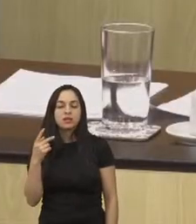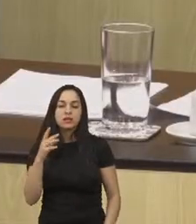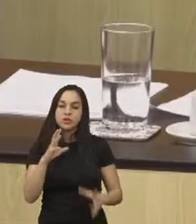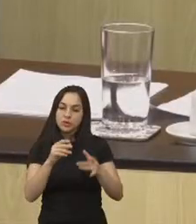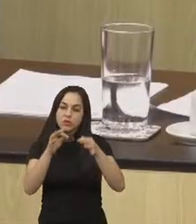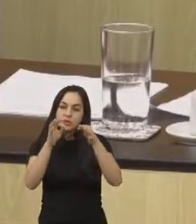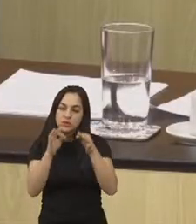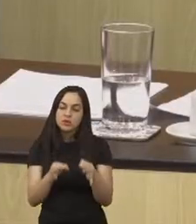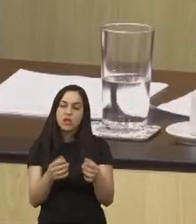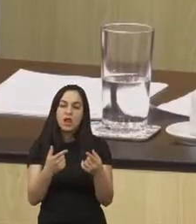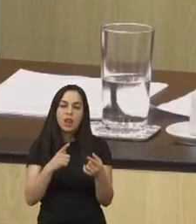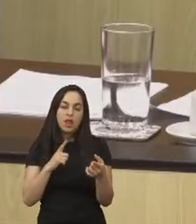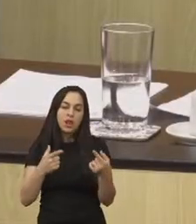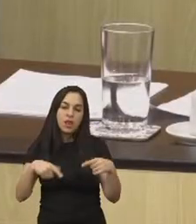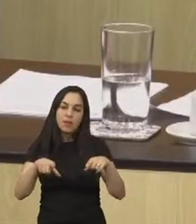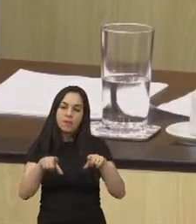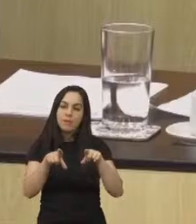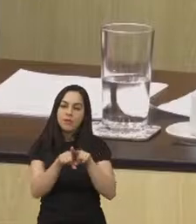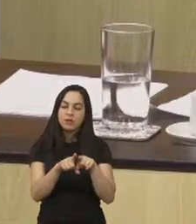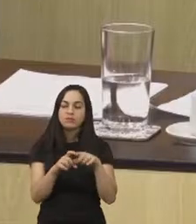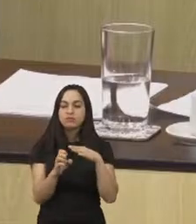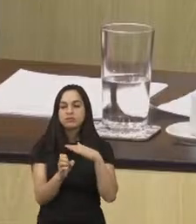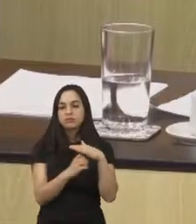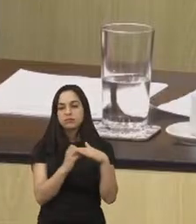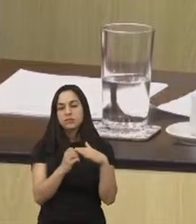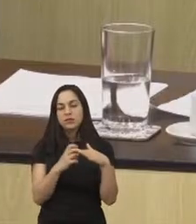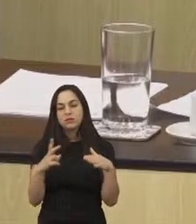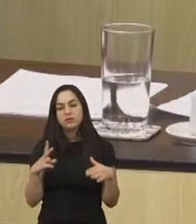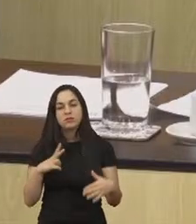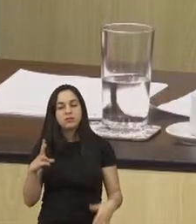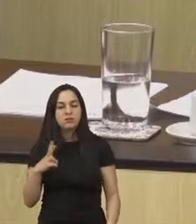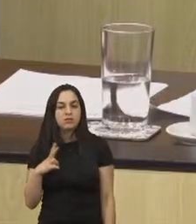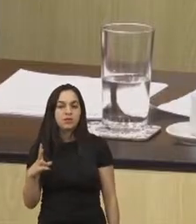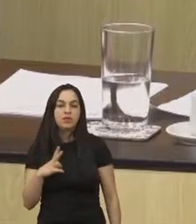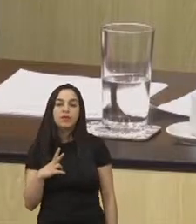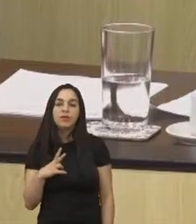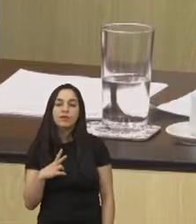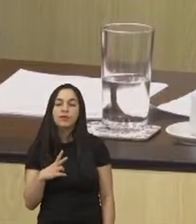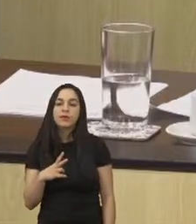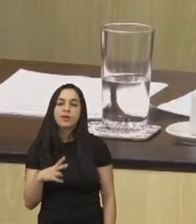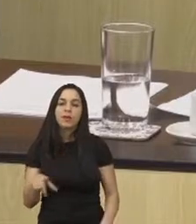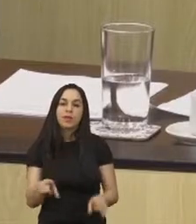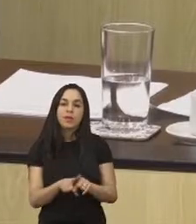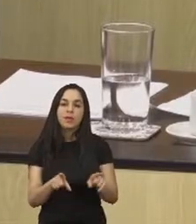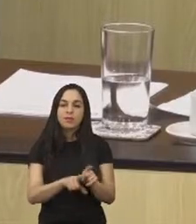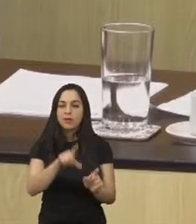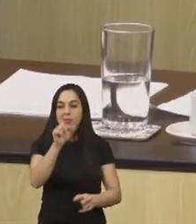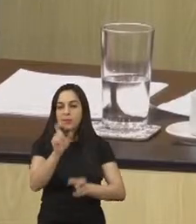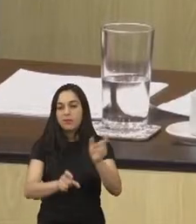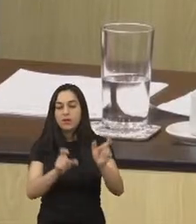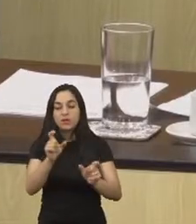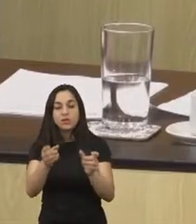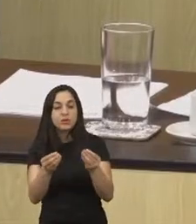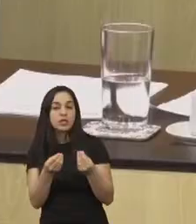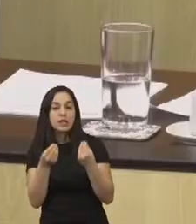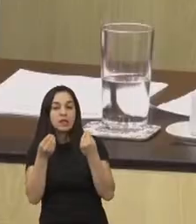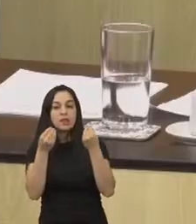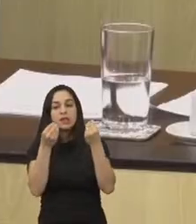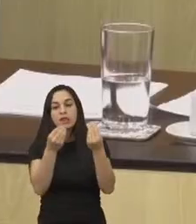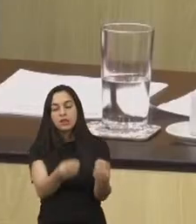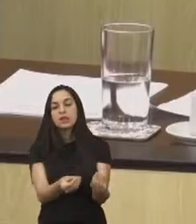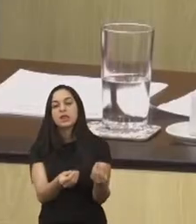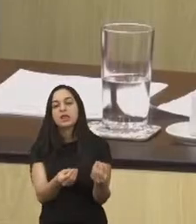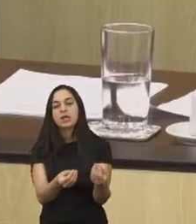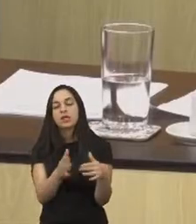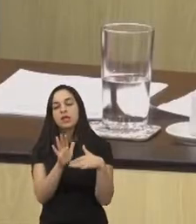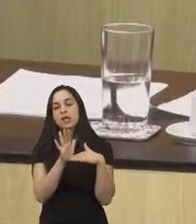de parcerias com a iniciativa privada, organizações da sociedade civil e cidadãos, por meio de doações que contribuam